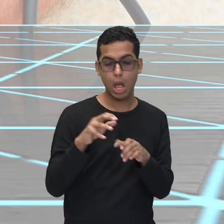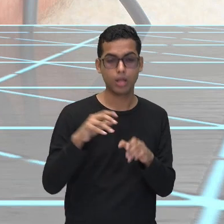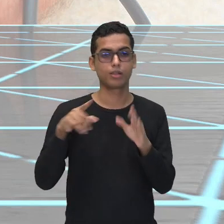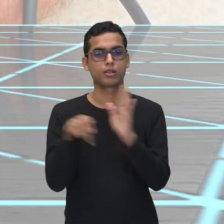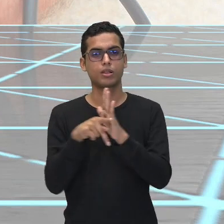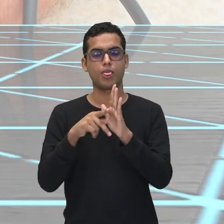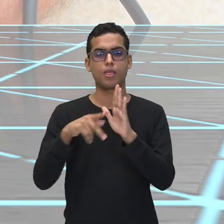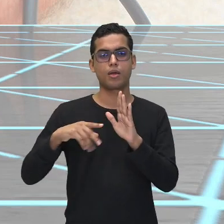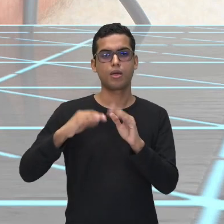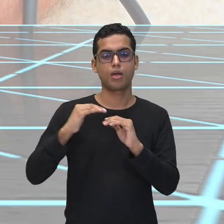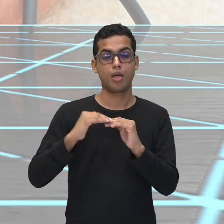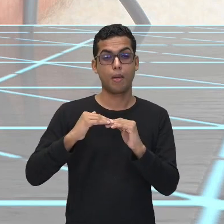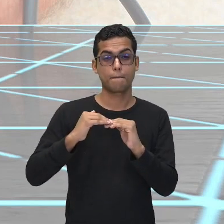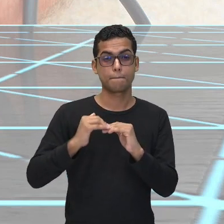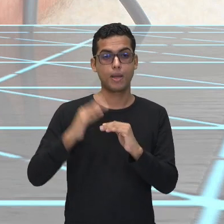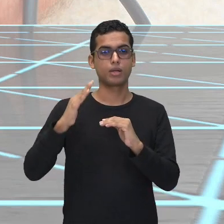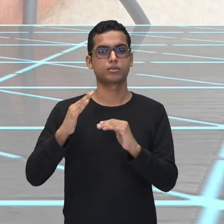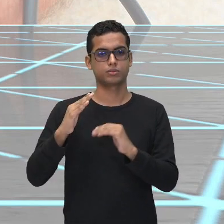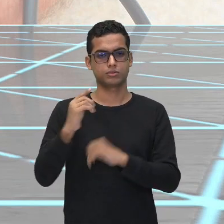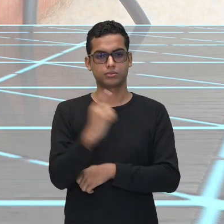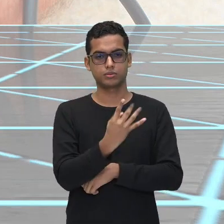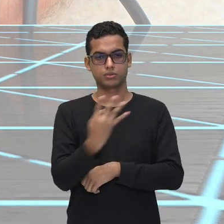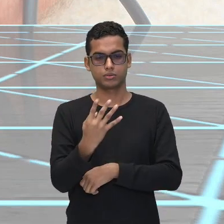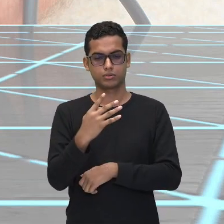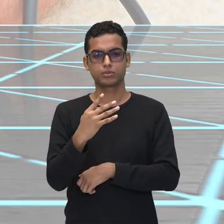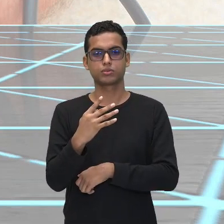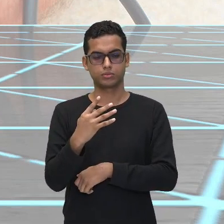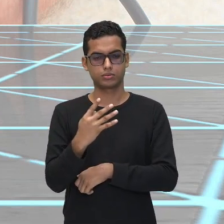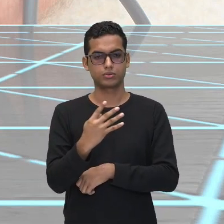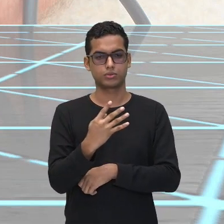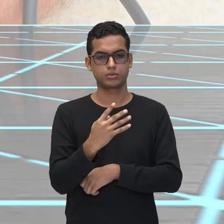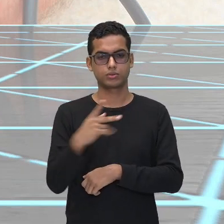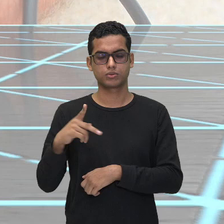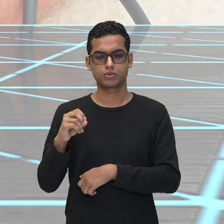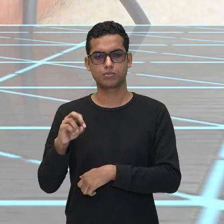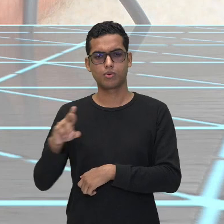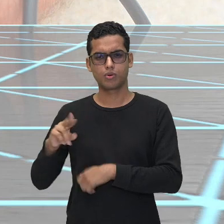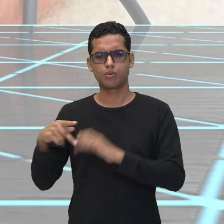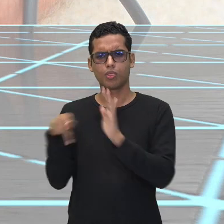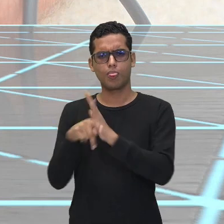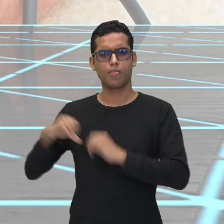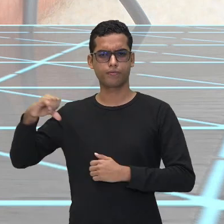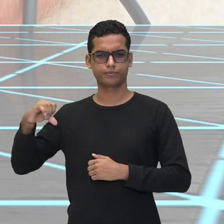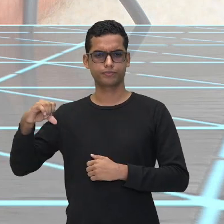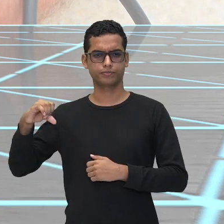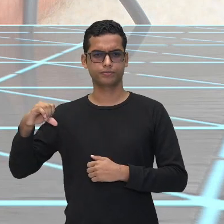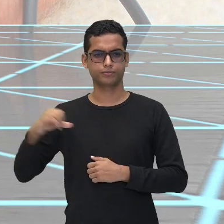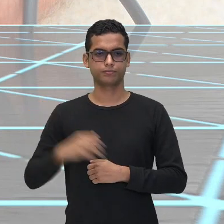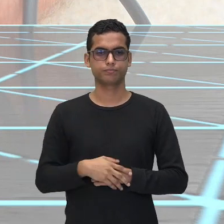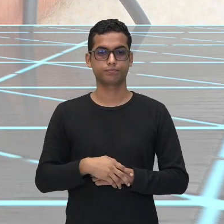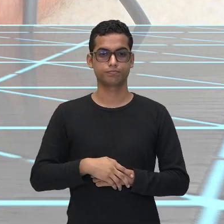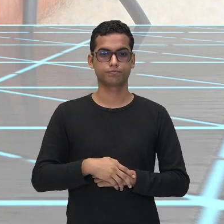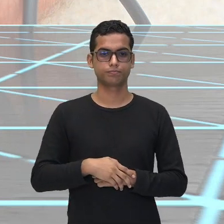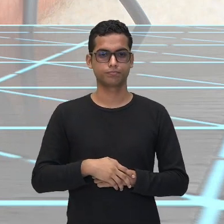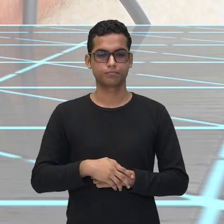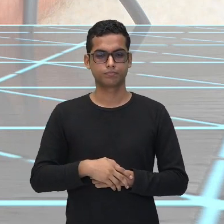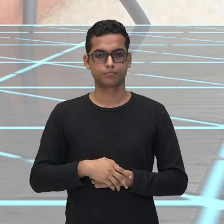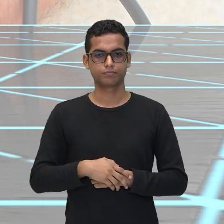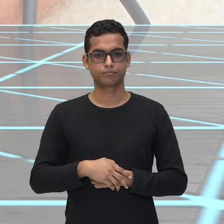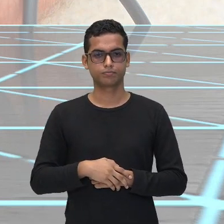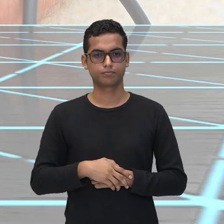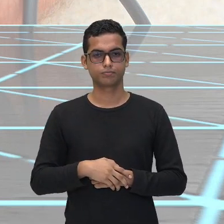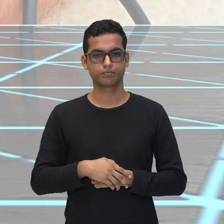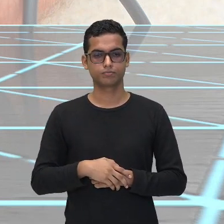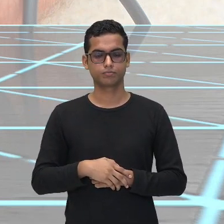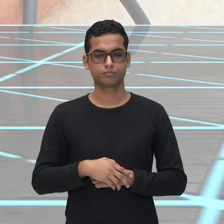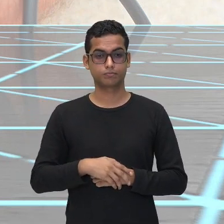pressão alta ela faz com que o coração tenha que exercer um esforço muito maior, né, do que o normal, para fazer com que esse sangue seja